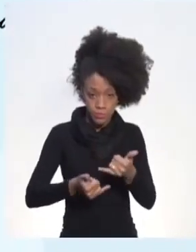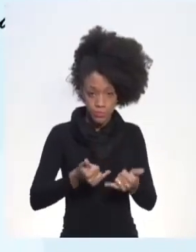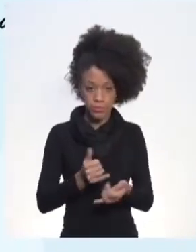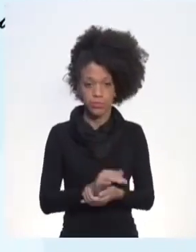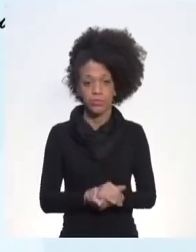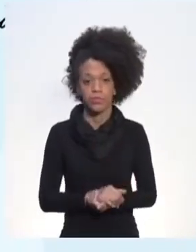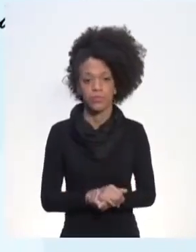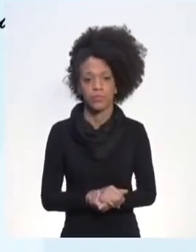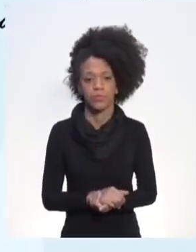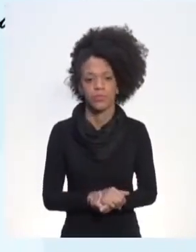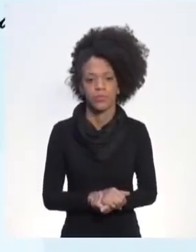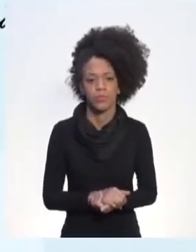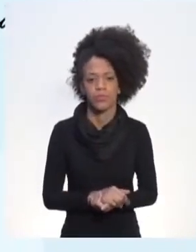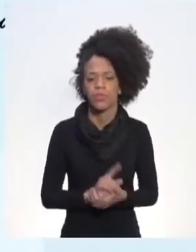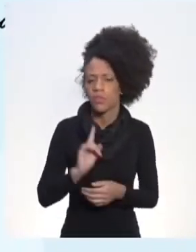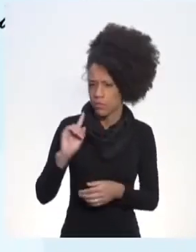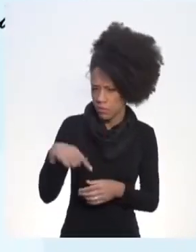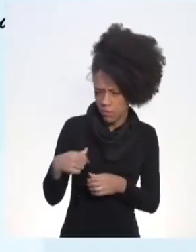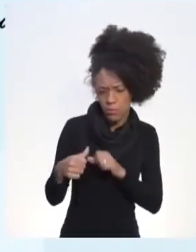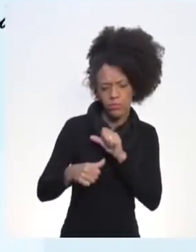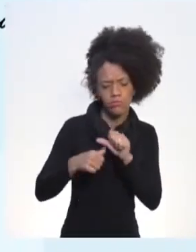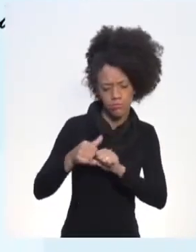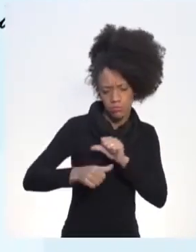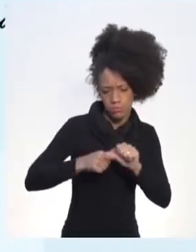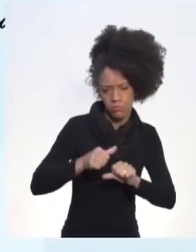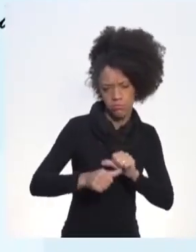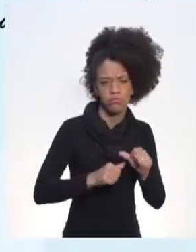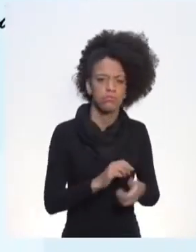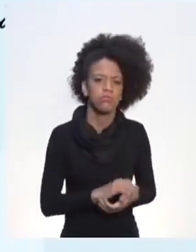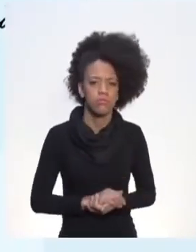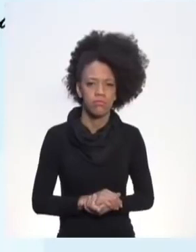seus brinquedos. Depois a gente arruma isso.